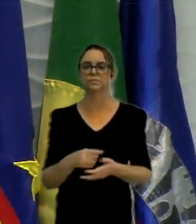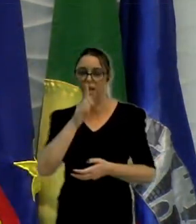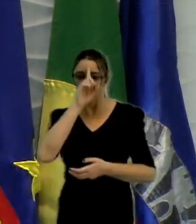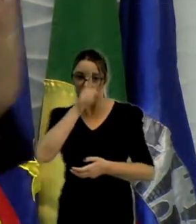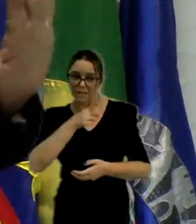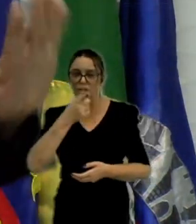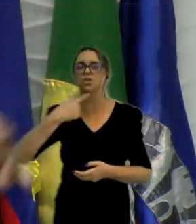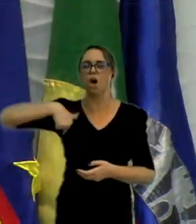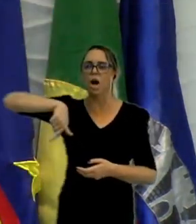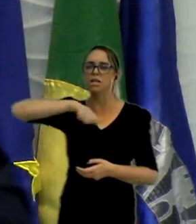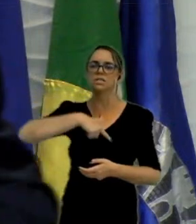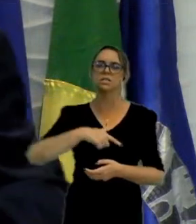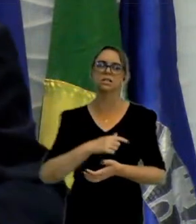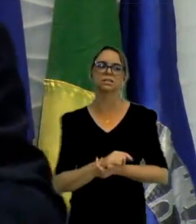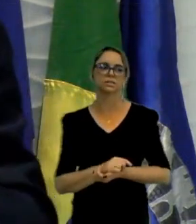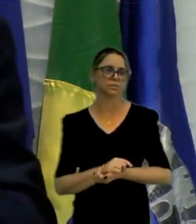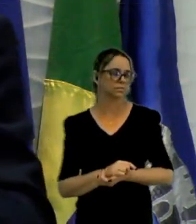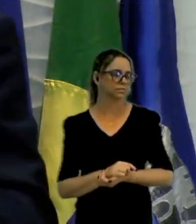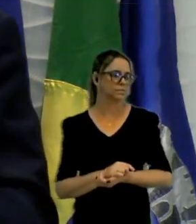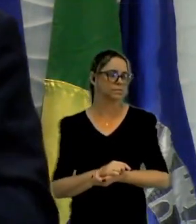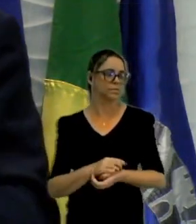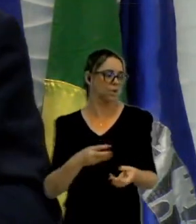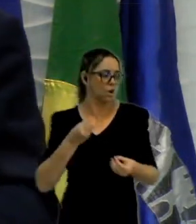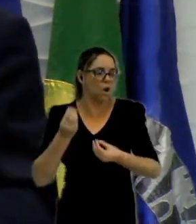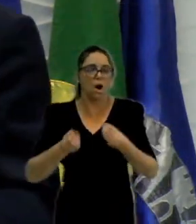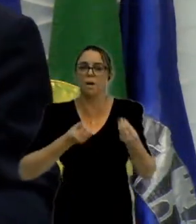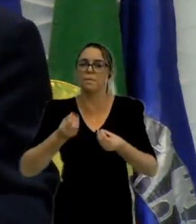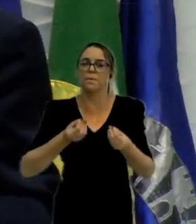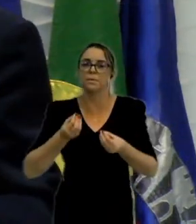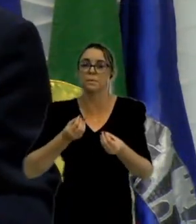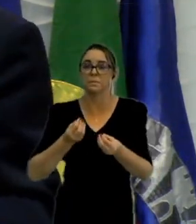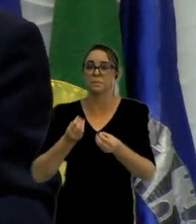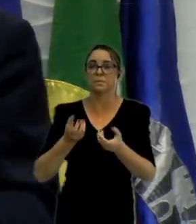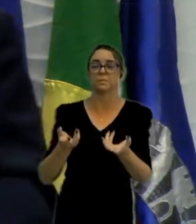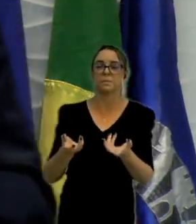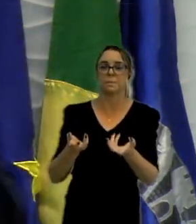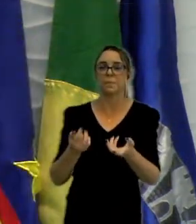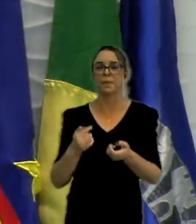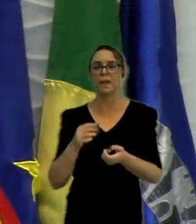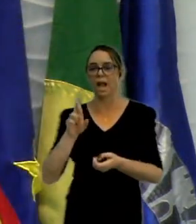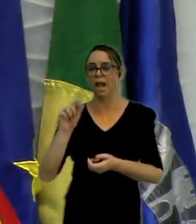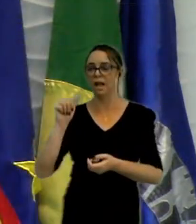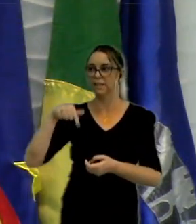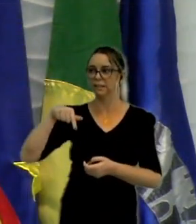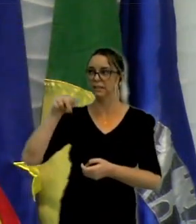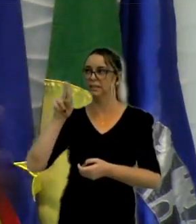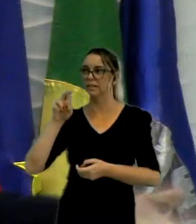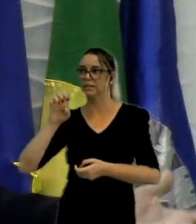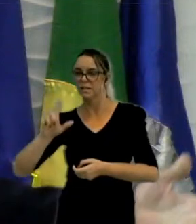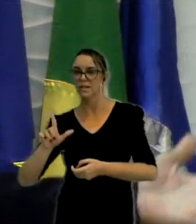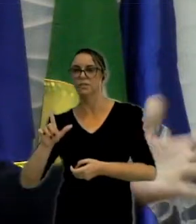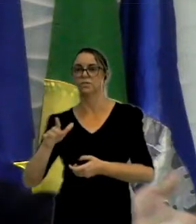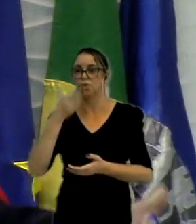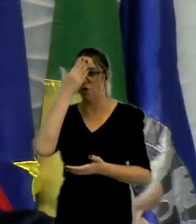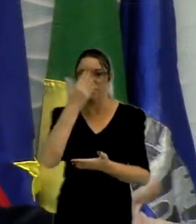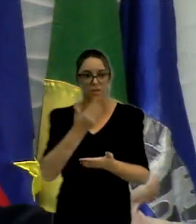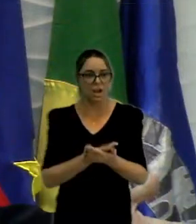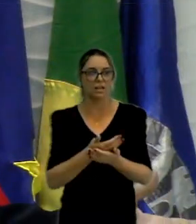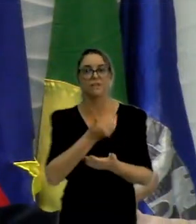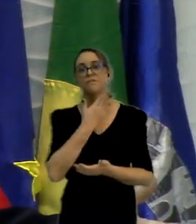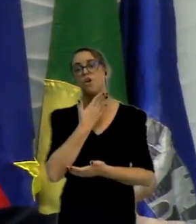nós? Como é que pode? Quem manda na Compensa é Raquel Lira. Quem manda... Ele confiado na voz do